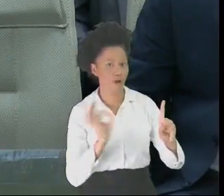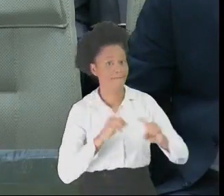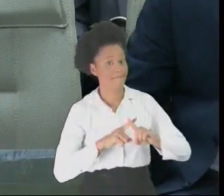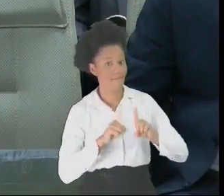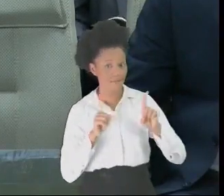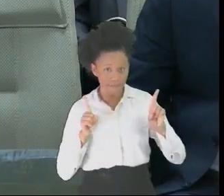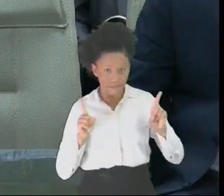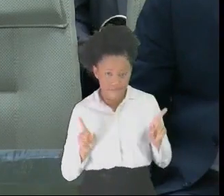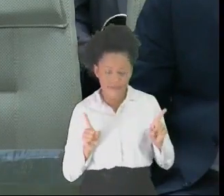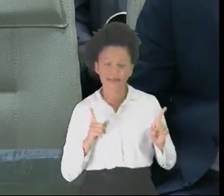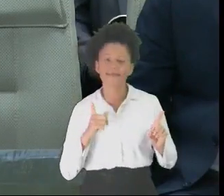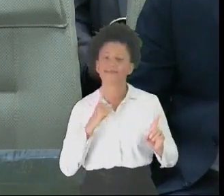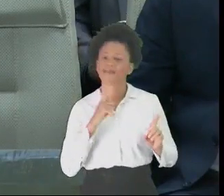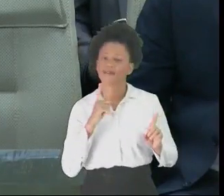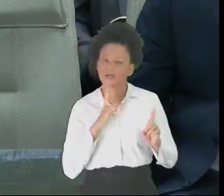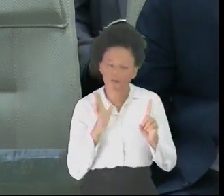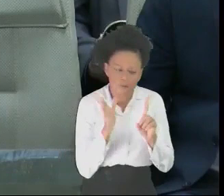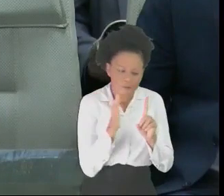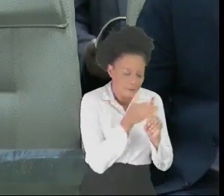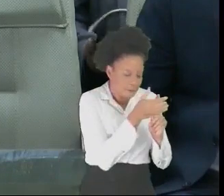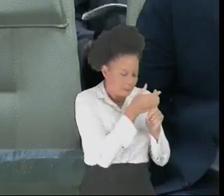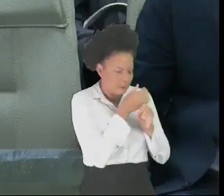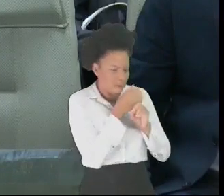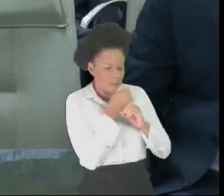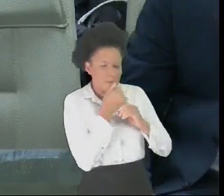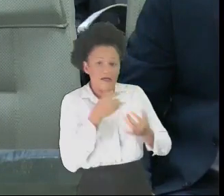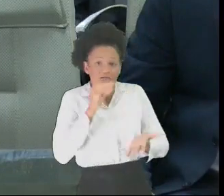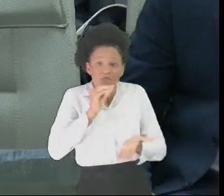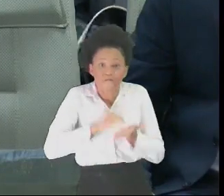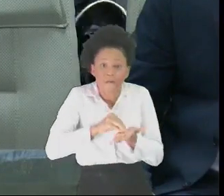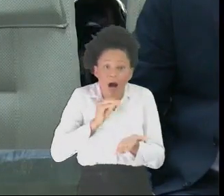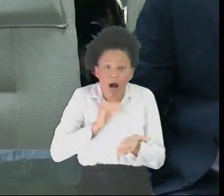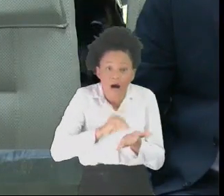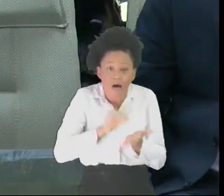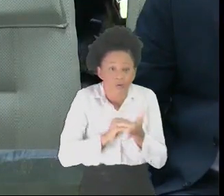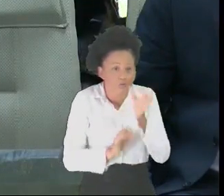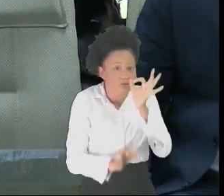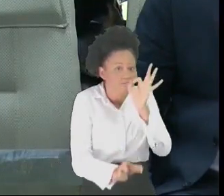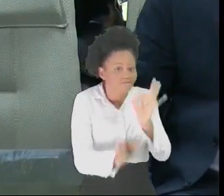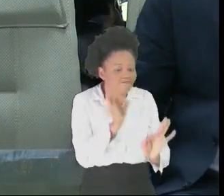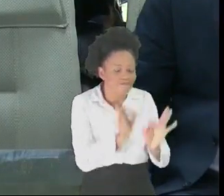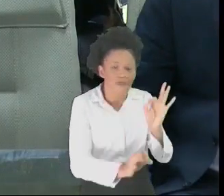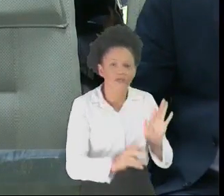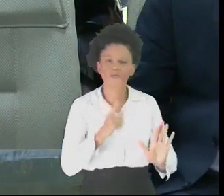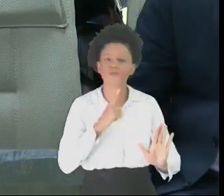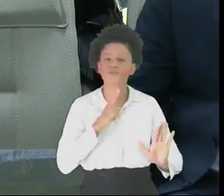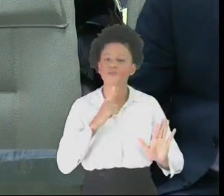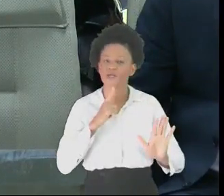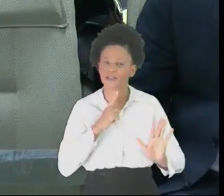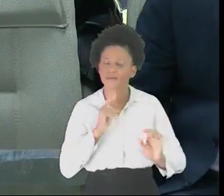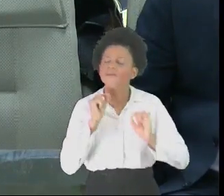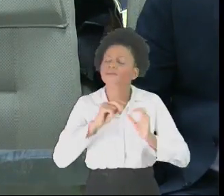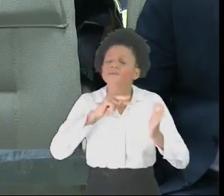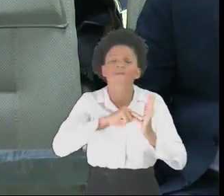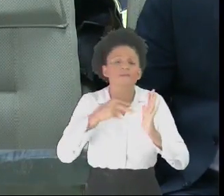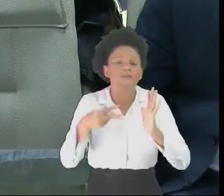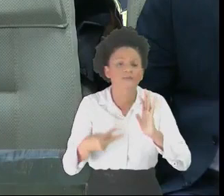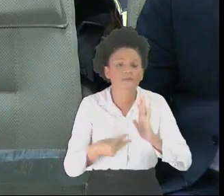Mas o mistério da injustiça já opera. O que quer dizer isso?